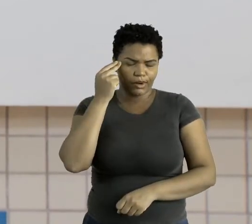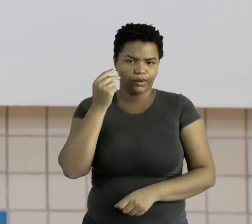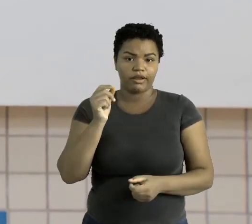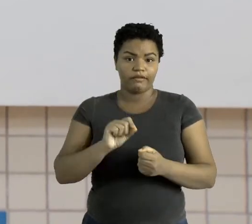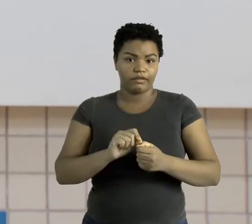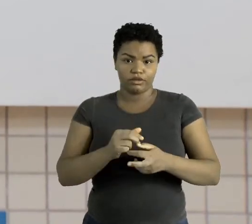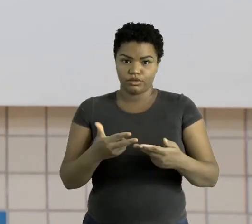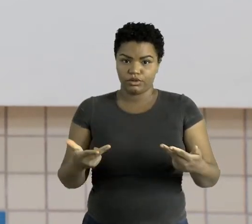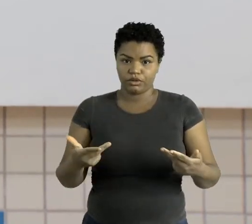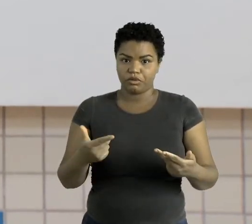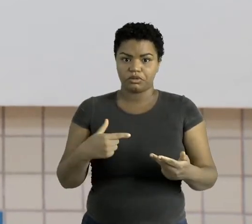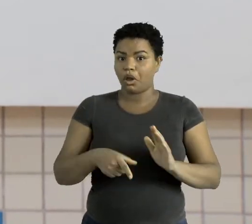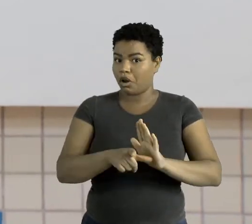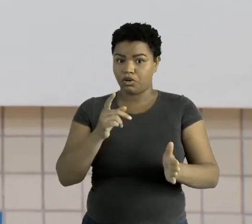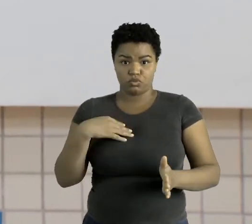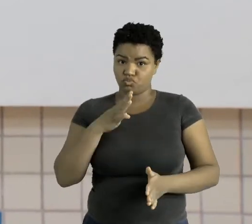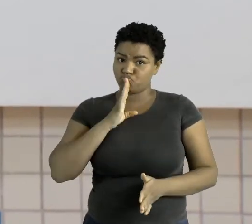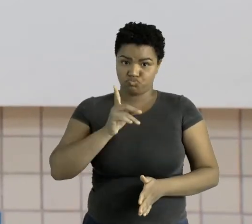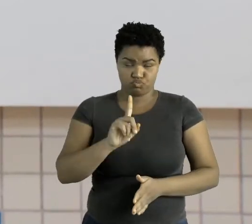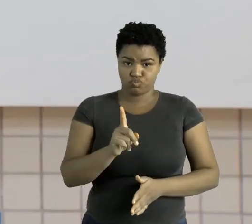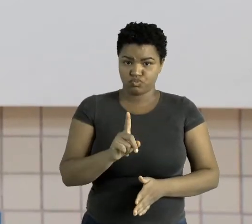interessante, que eu não te conhecia, que chama